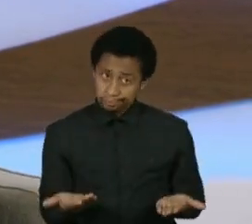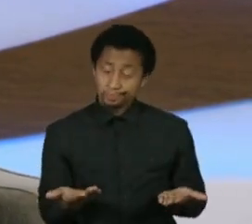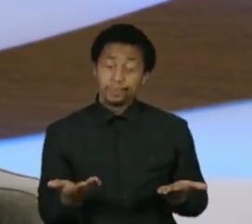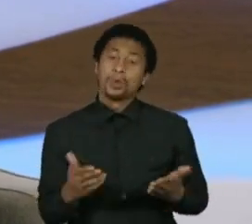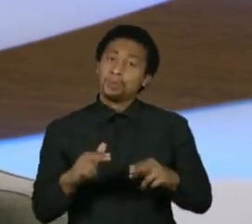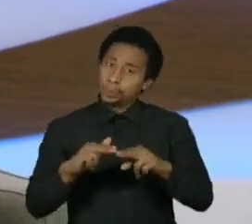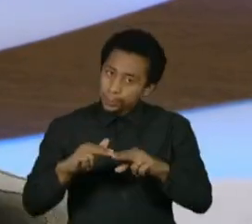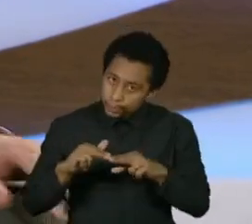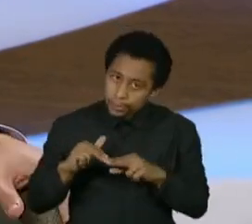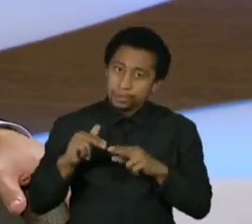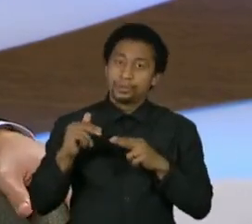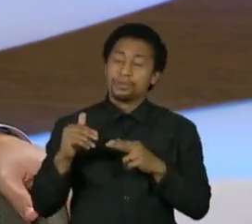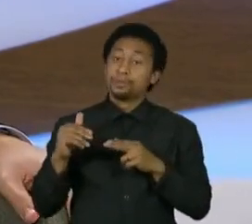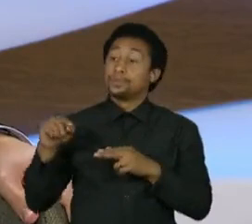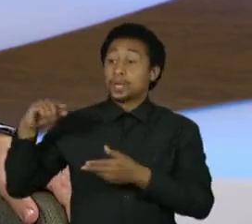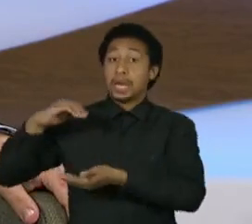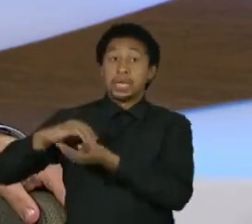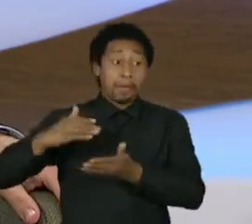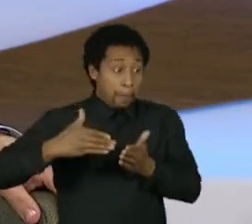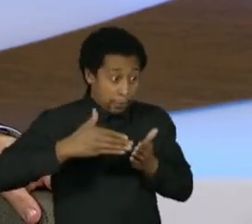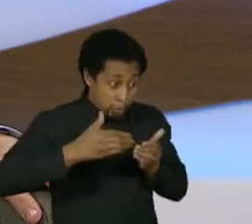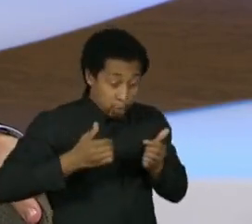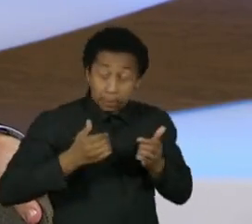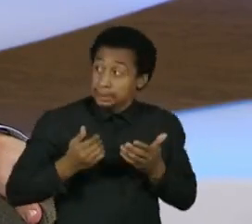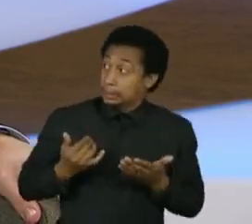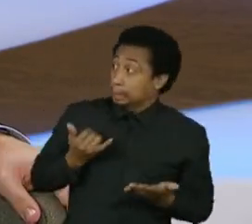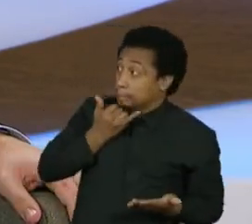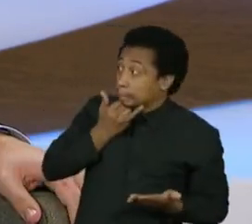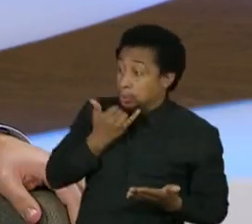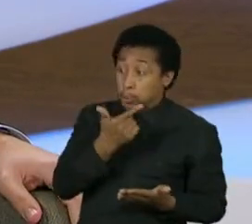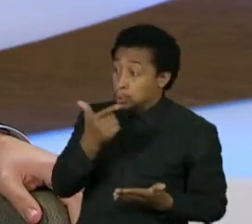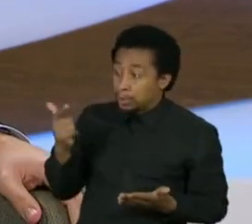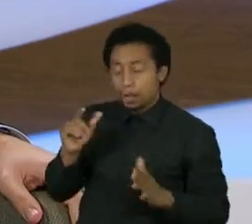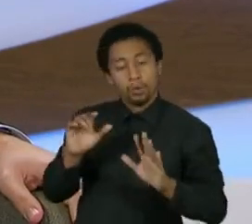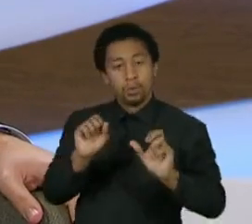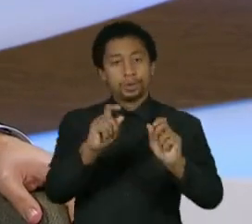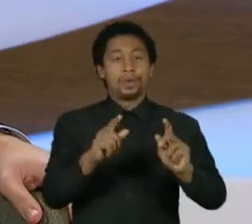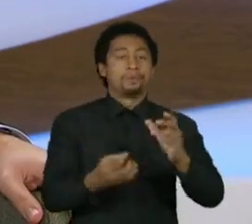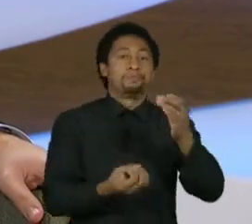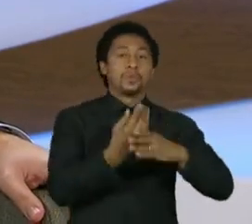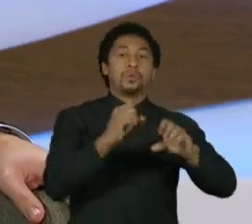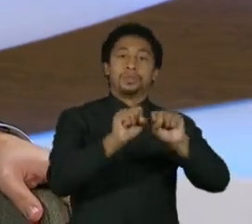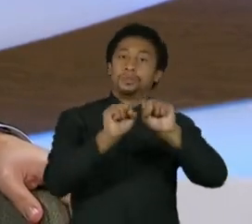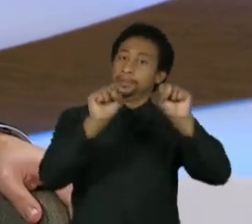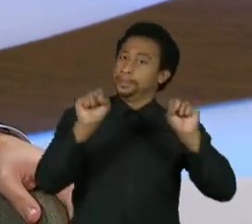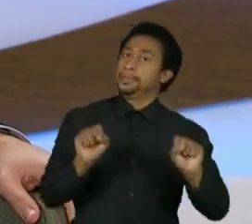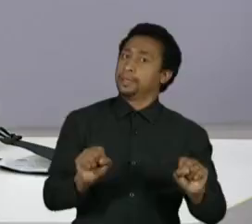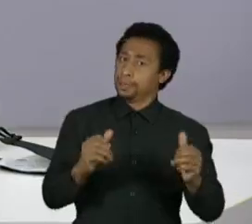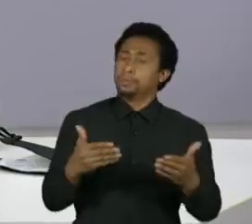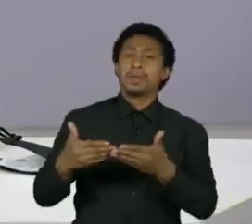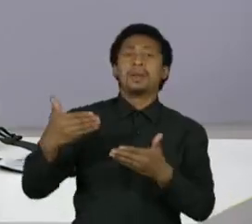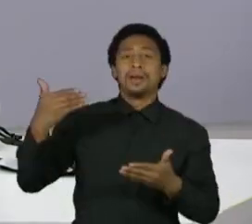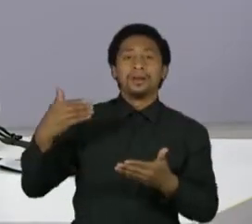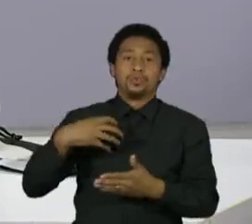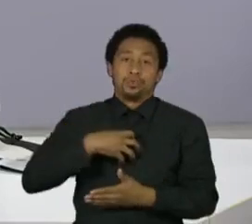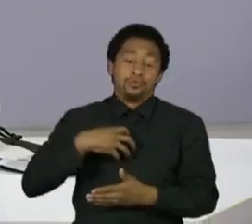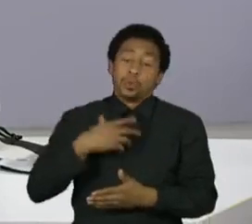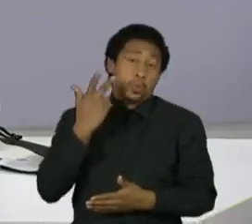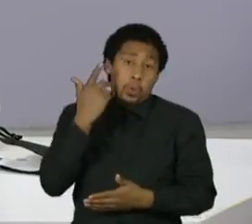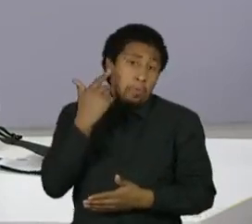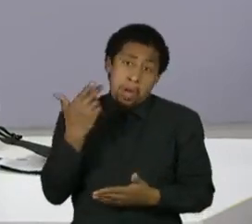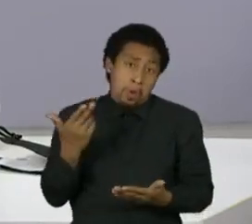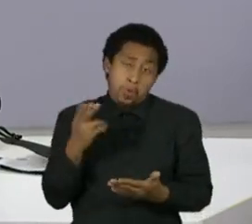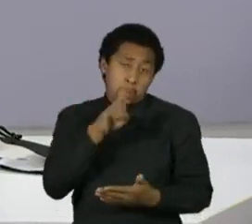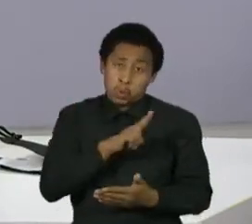justamente, considerando que nenhuma emenda parlamentar, uma vez registrada, empenhada e paga no município através do processo normal, inclusive licitatório